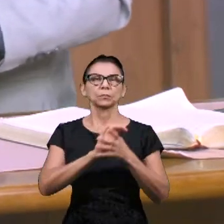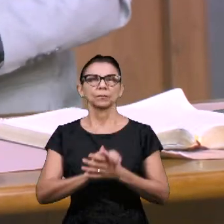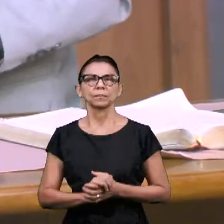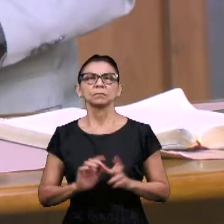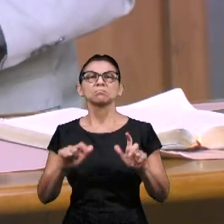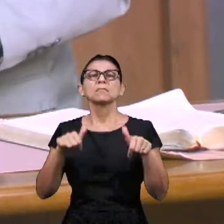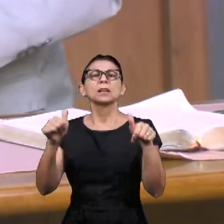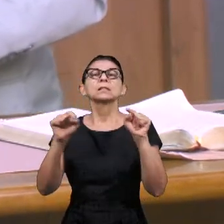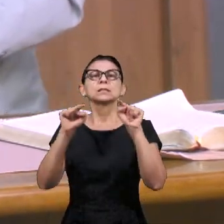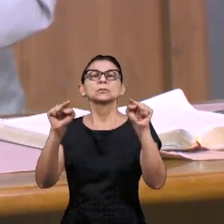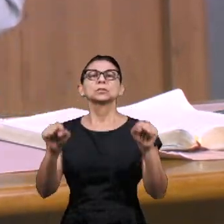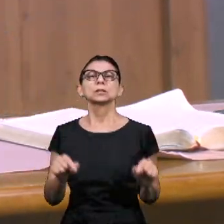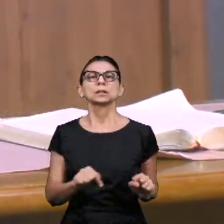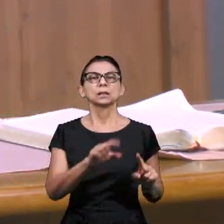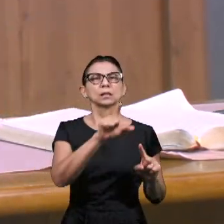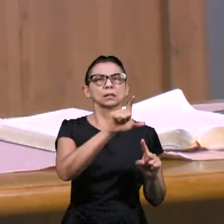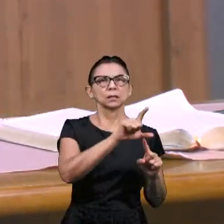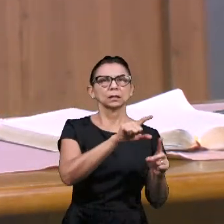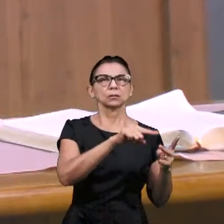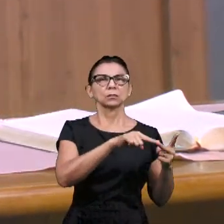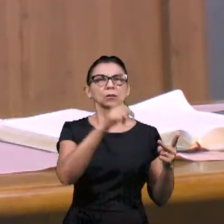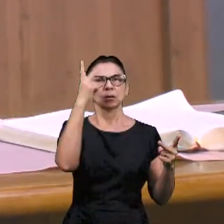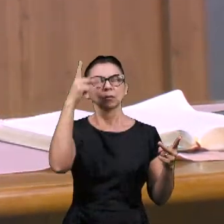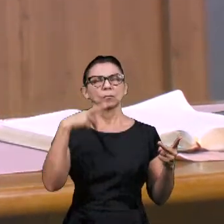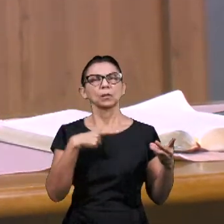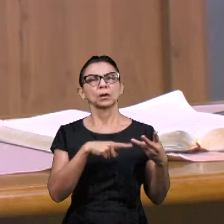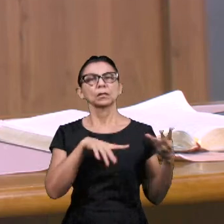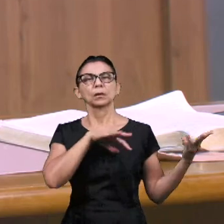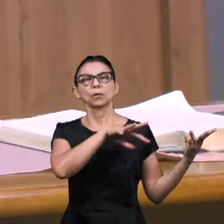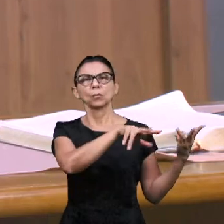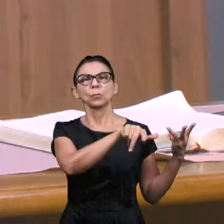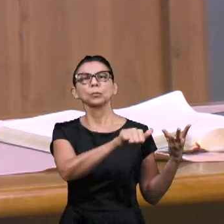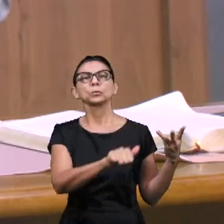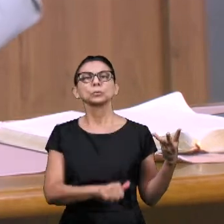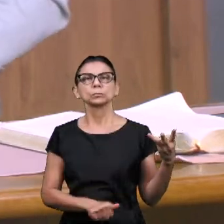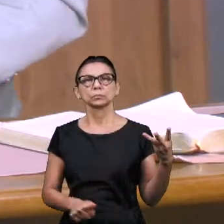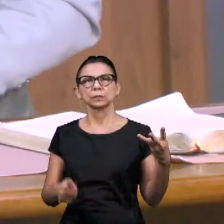quê? Do maligno, da carne ou do mundo? Você vai colocar a letra correspondente, tá